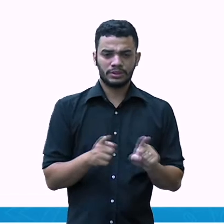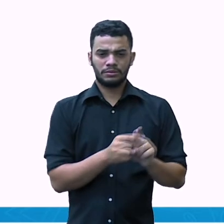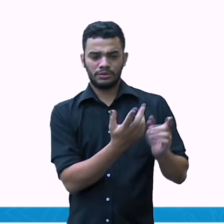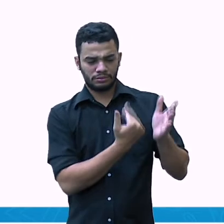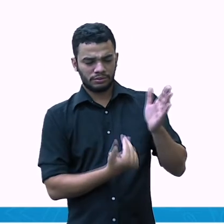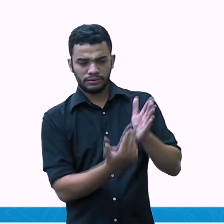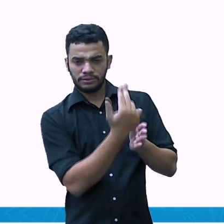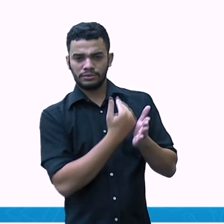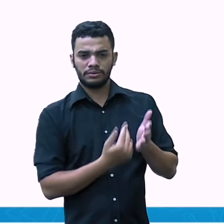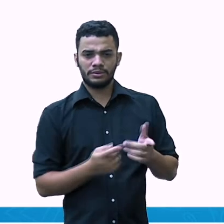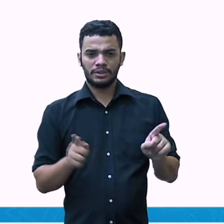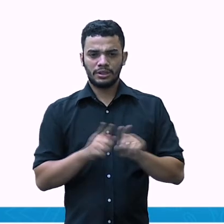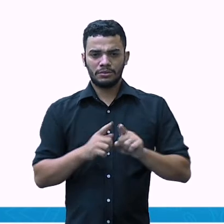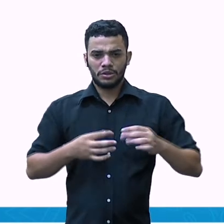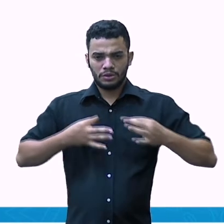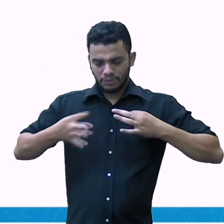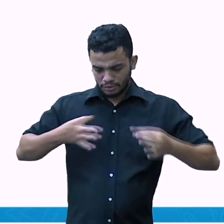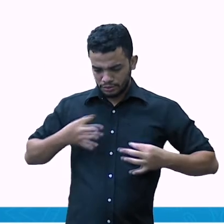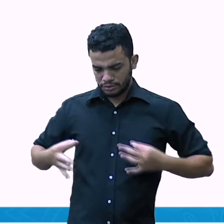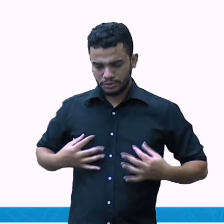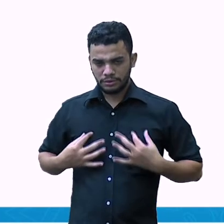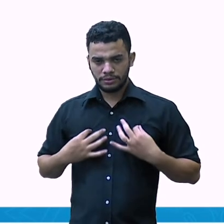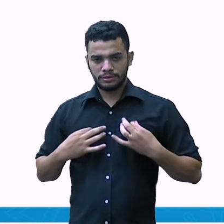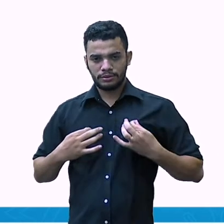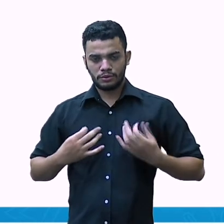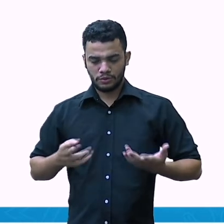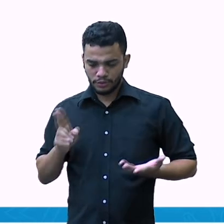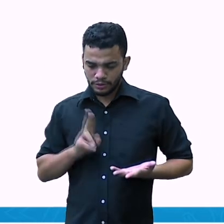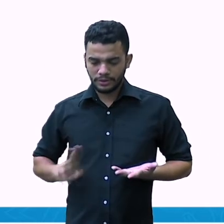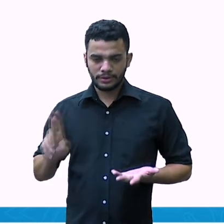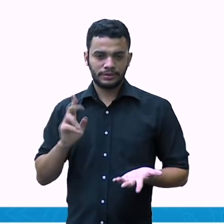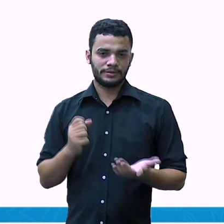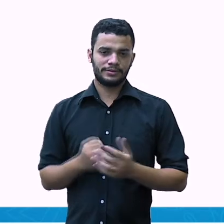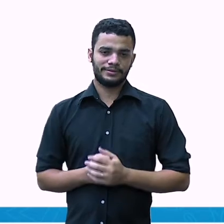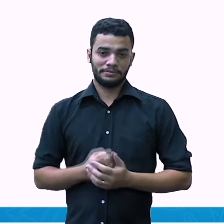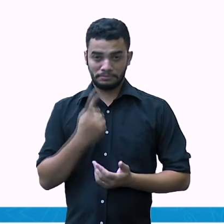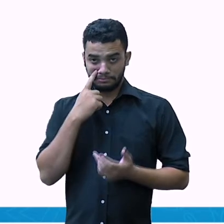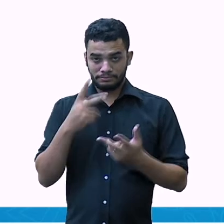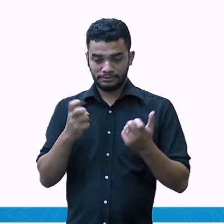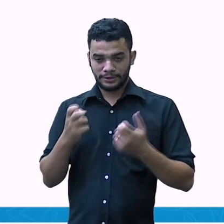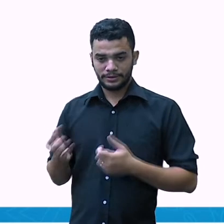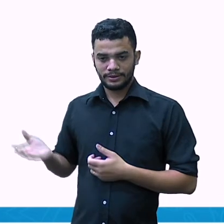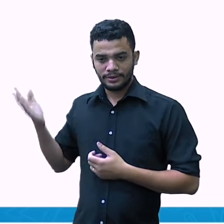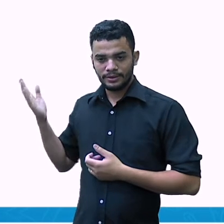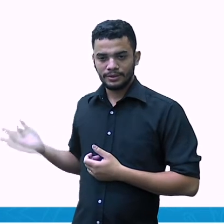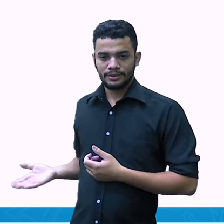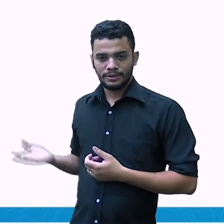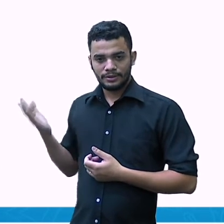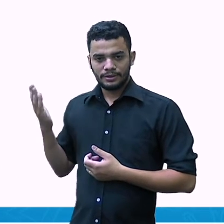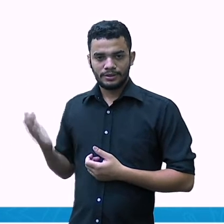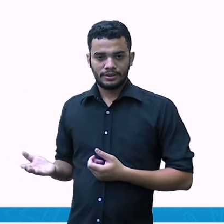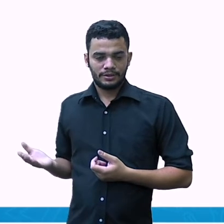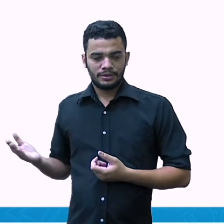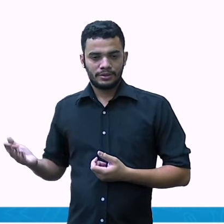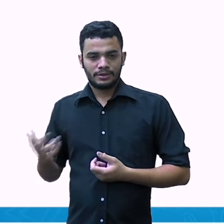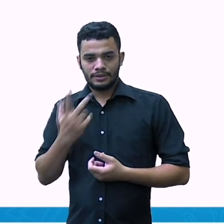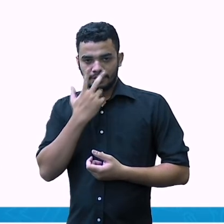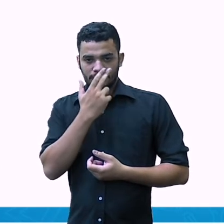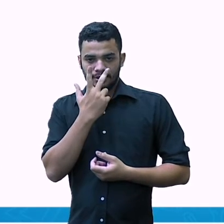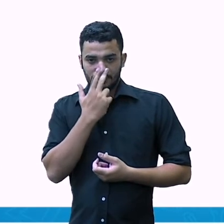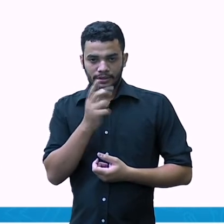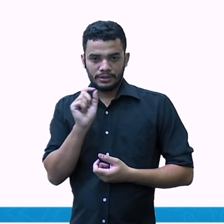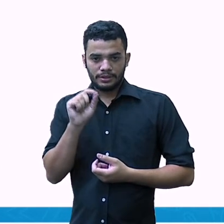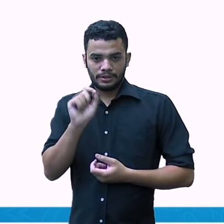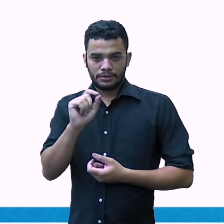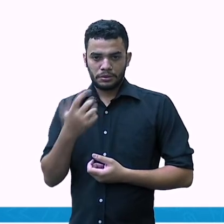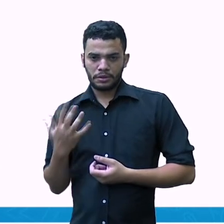Ainda não? Então vamos ao nome. Nós estamos falando de uma festa que é comemorada normalmente ali no final de janeiro